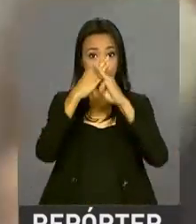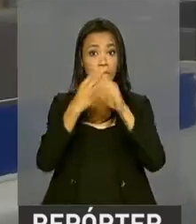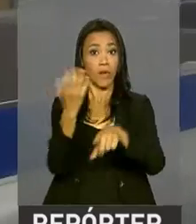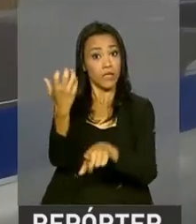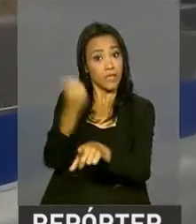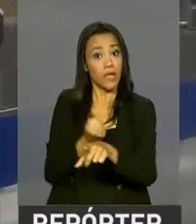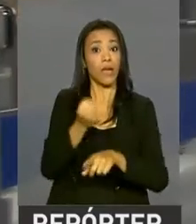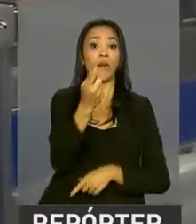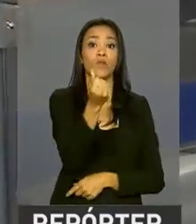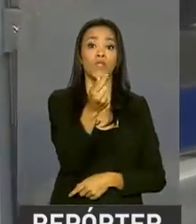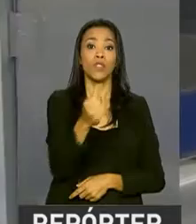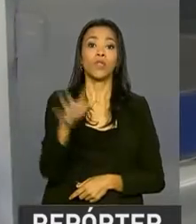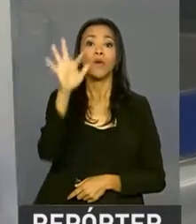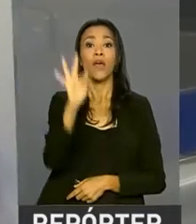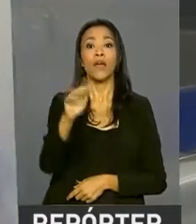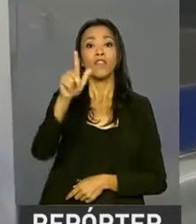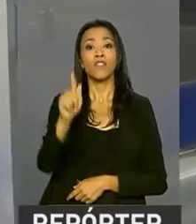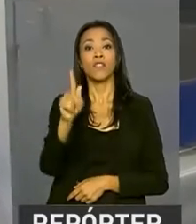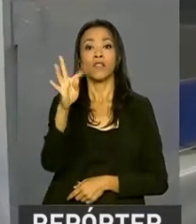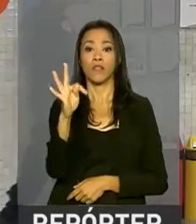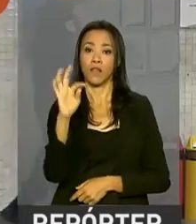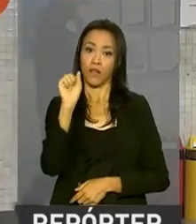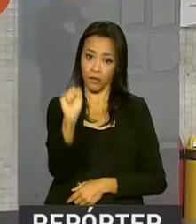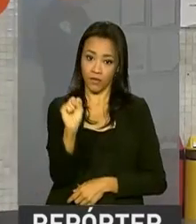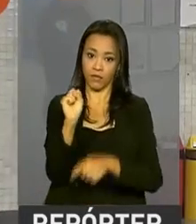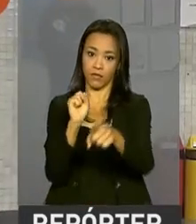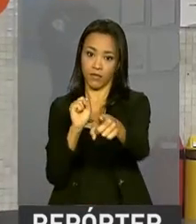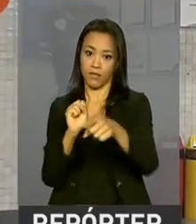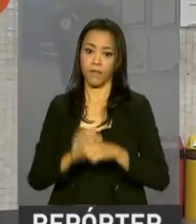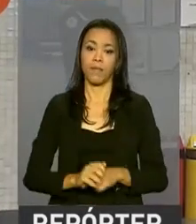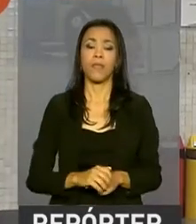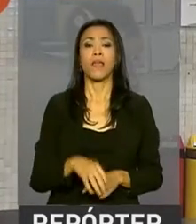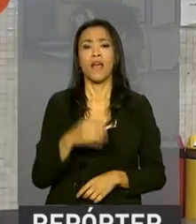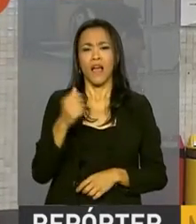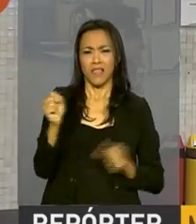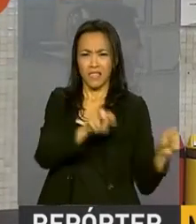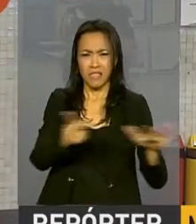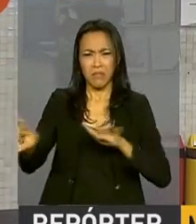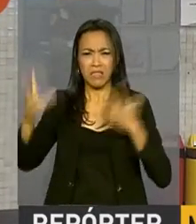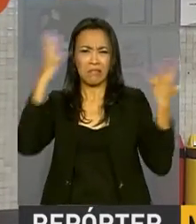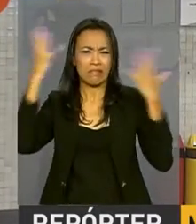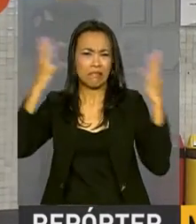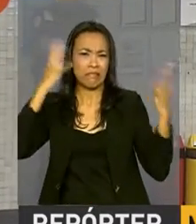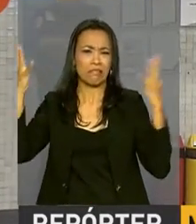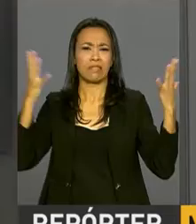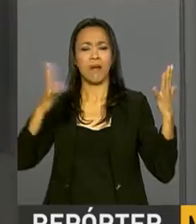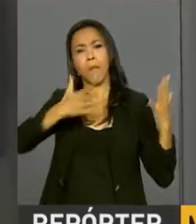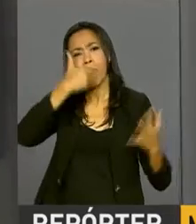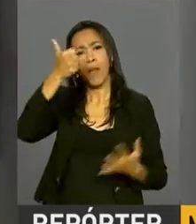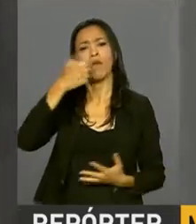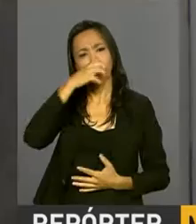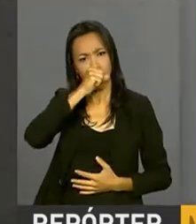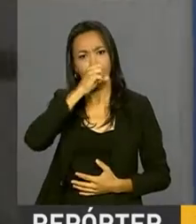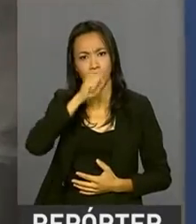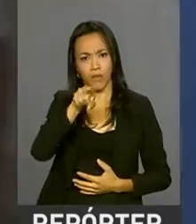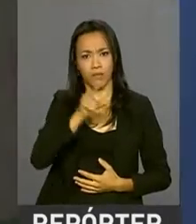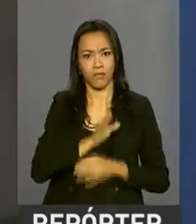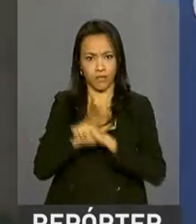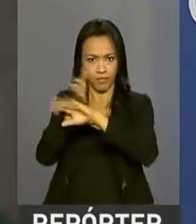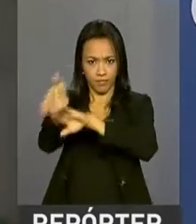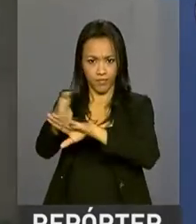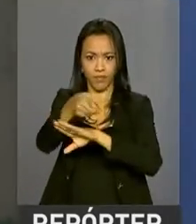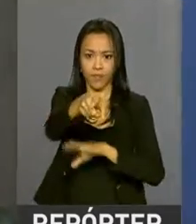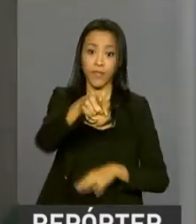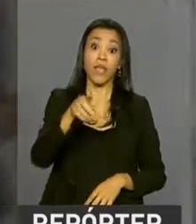sacar o fgts de uma conta inativa para quem tem ensino lotado lance de compromisso na mão o dia com dinheiro na conta